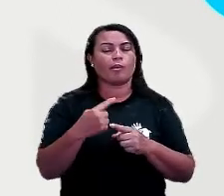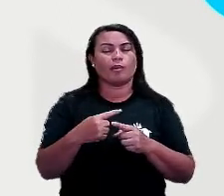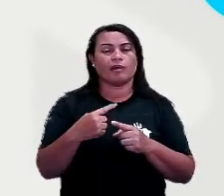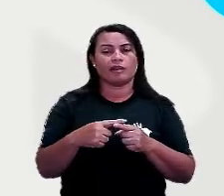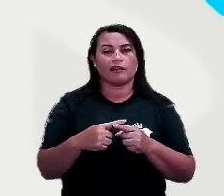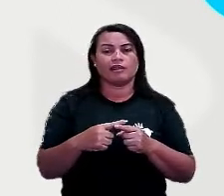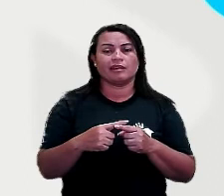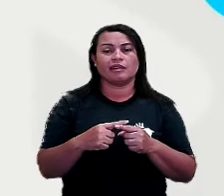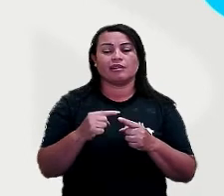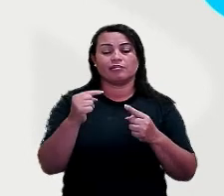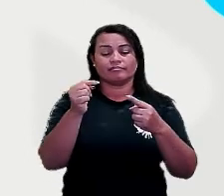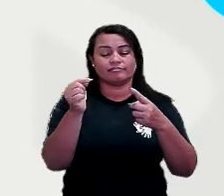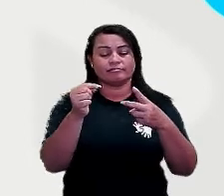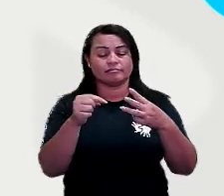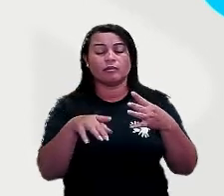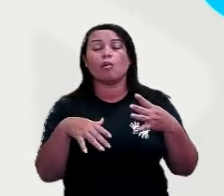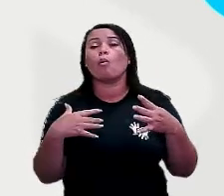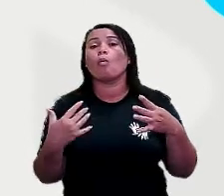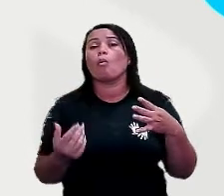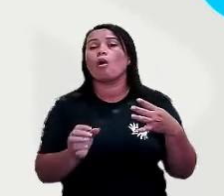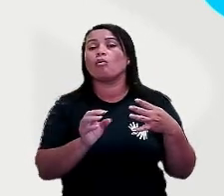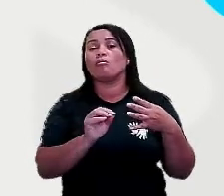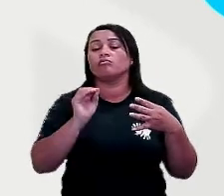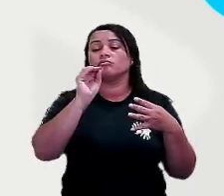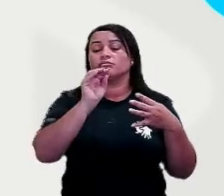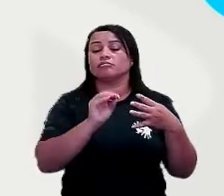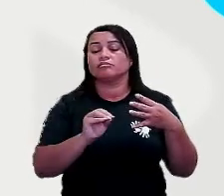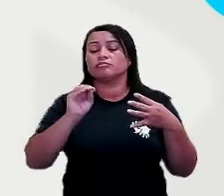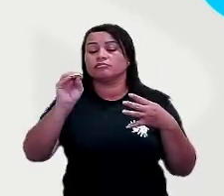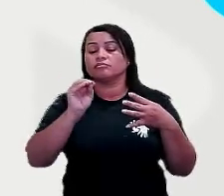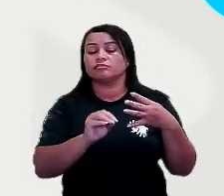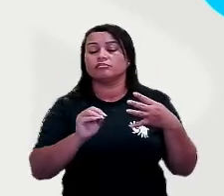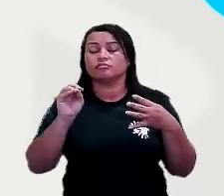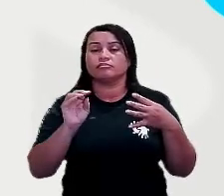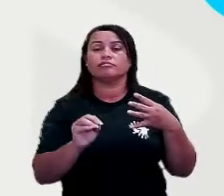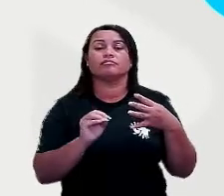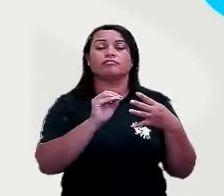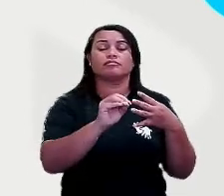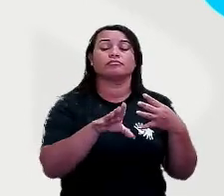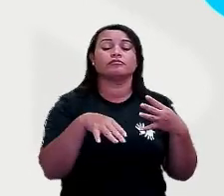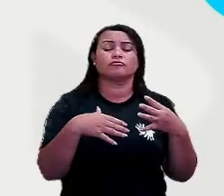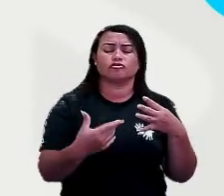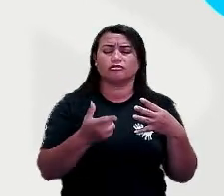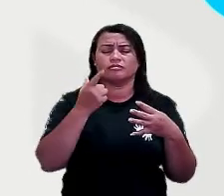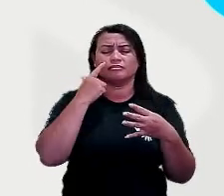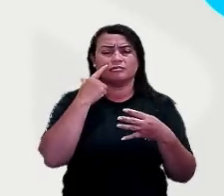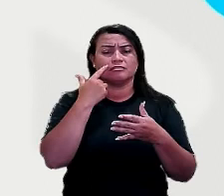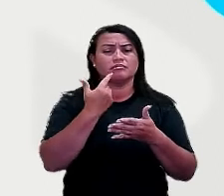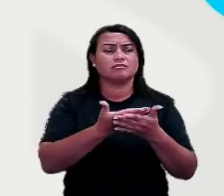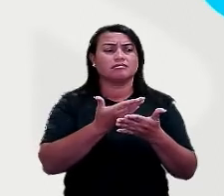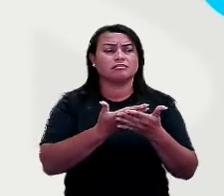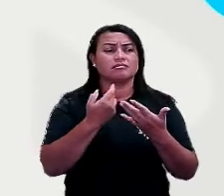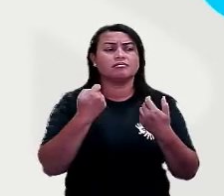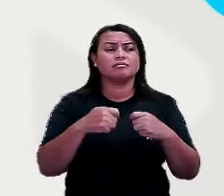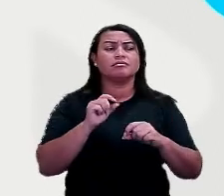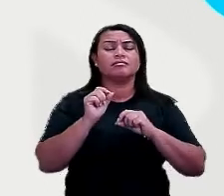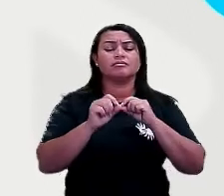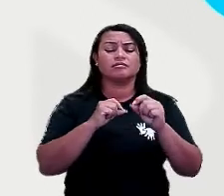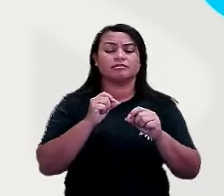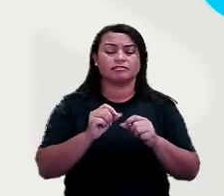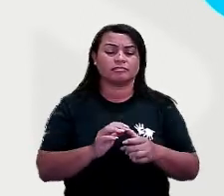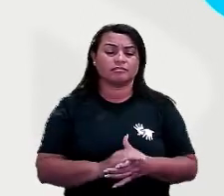porquês. Só que qual porquê eu vou usar? Com base na nossa aula, o que a gente viu, a gente vai aqui,